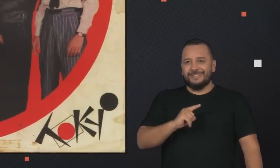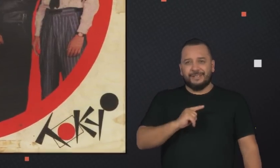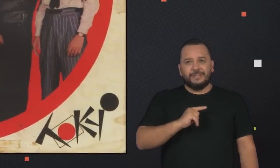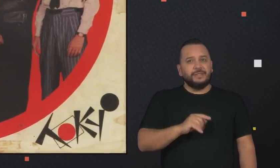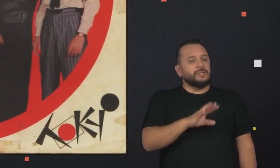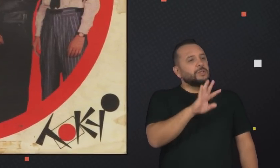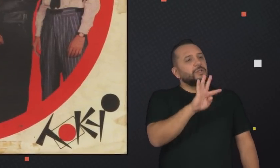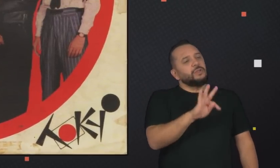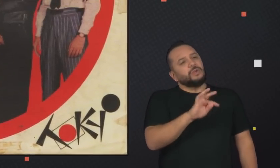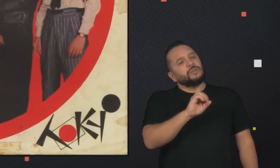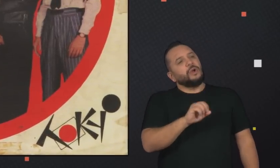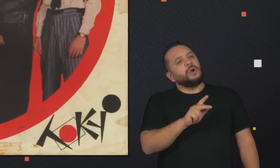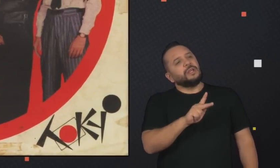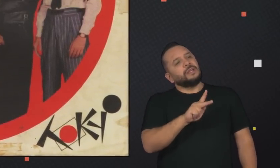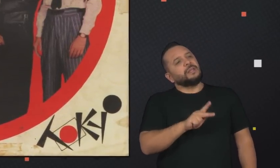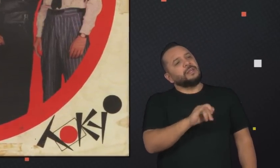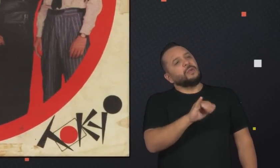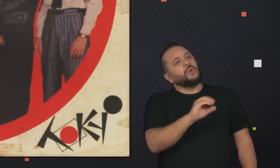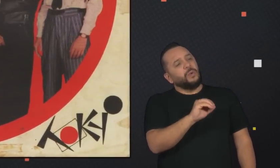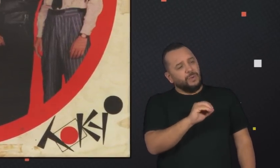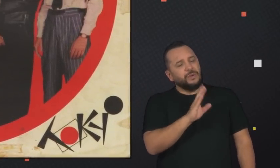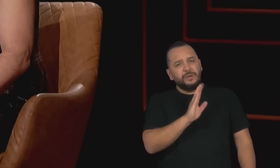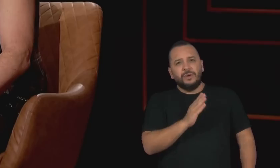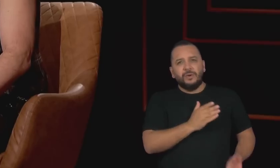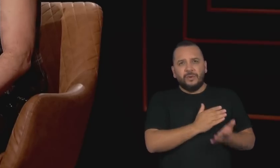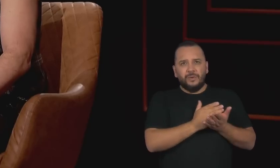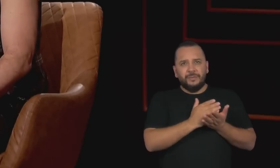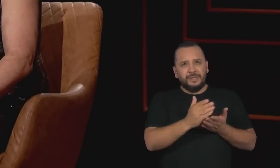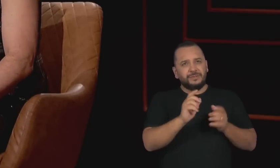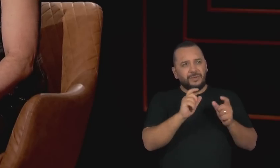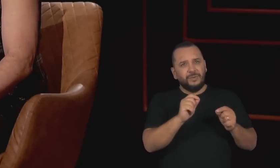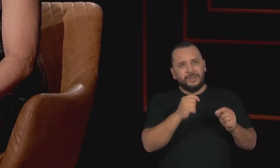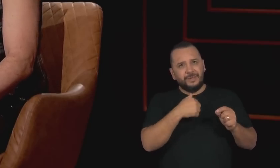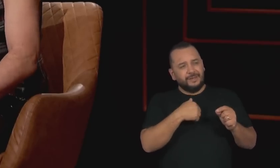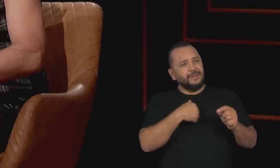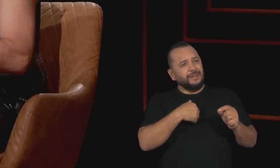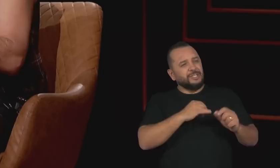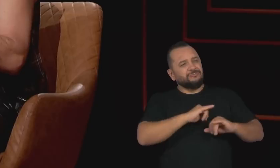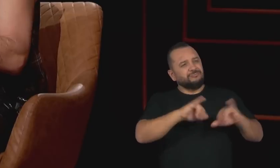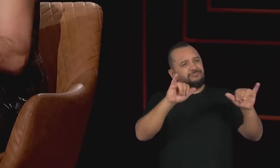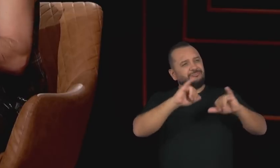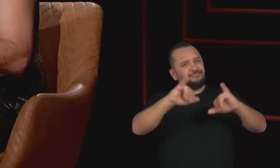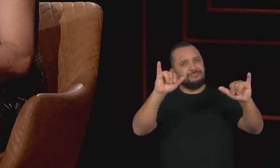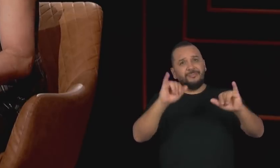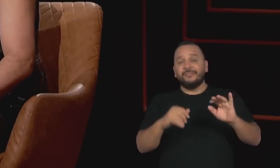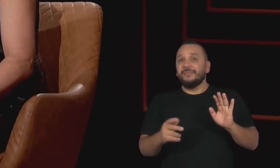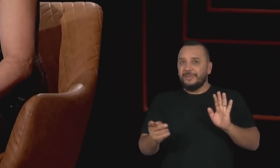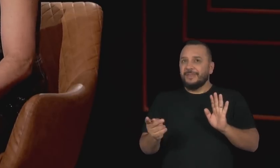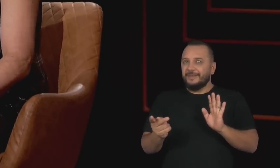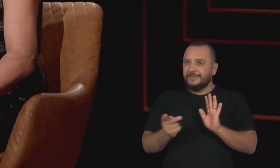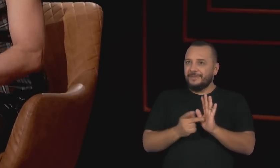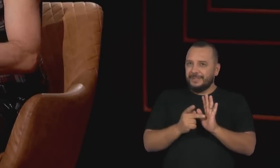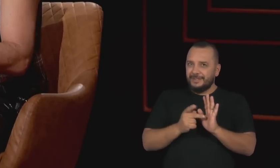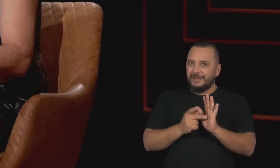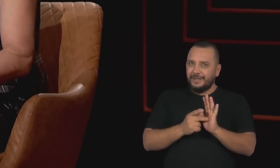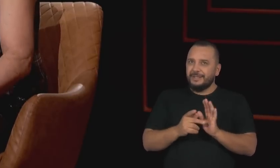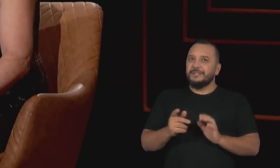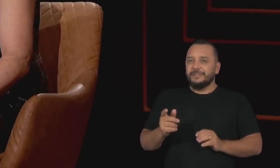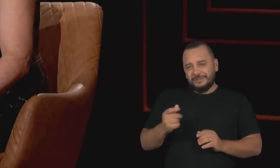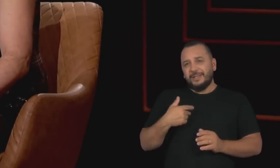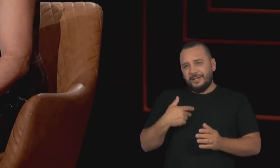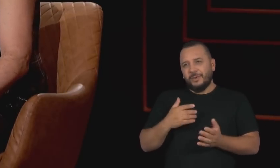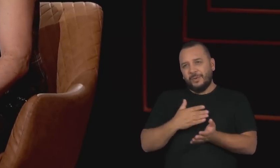zigue-zague antes. Chegou, é verdade, era o começo, era da cedinha de apertar lá baseado e tal, o